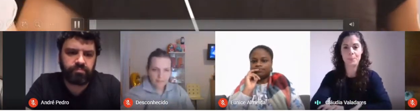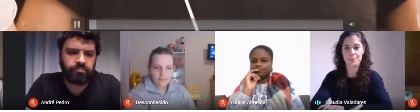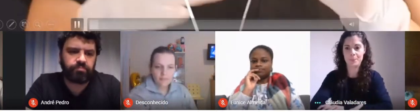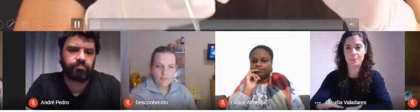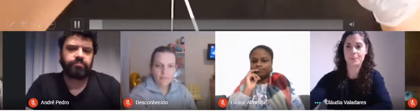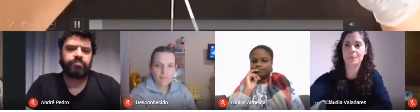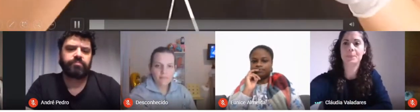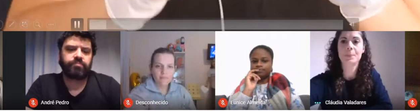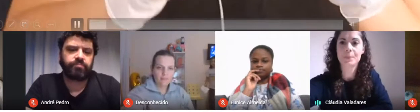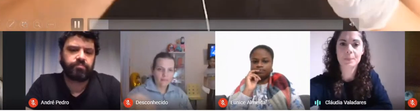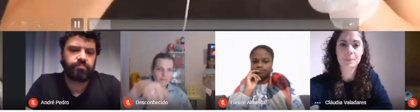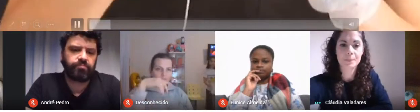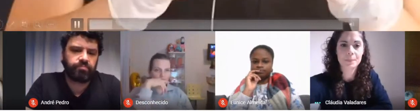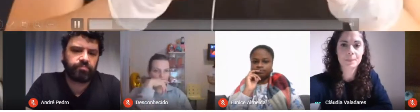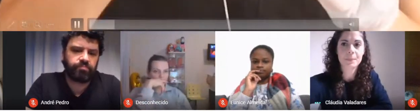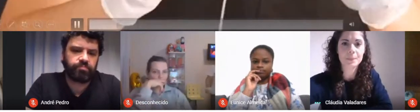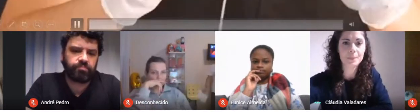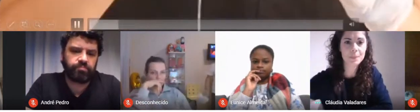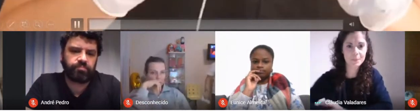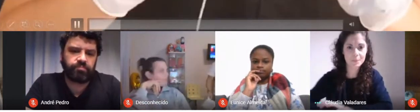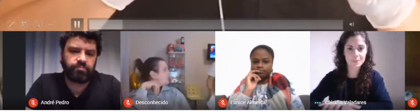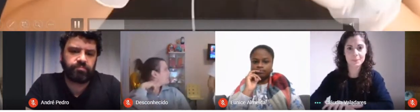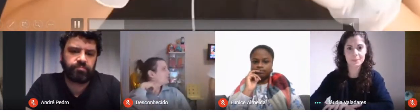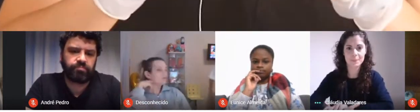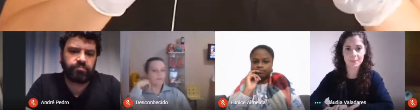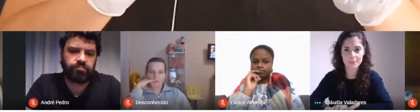Aqui está o fio,